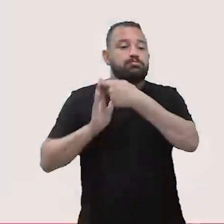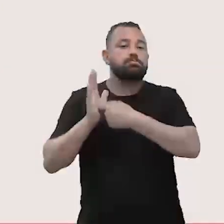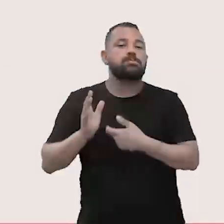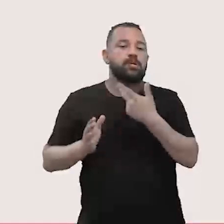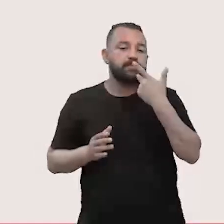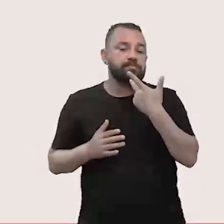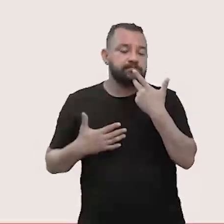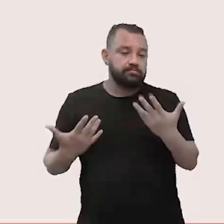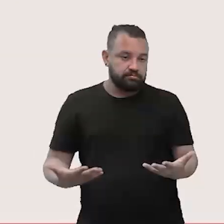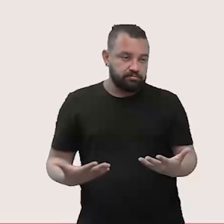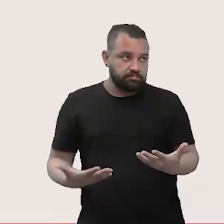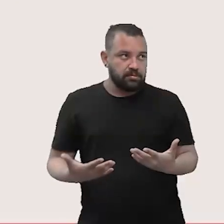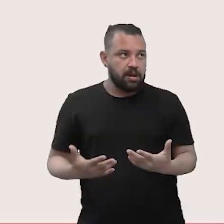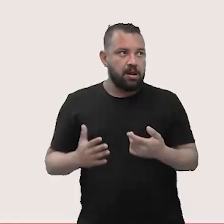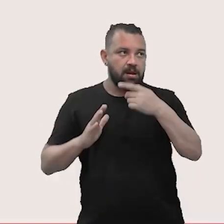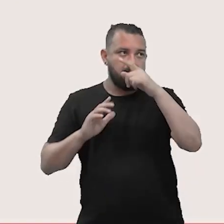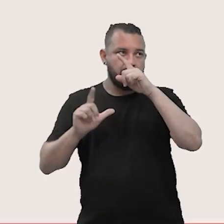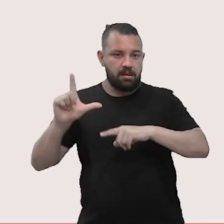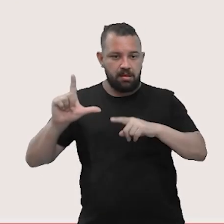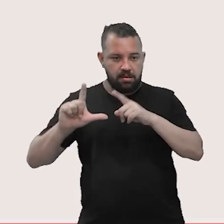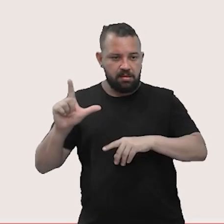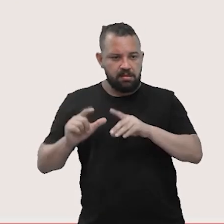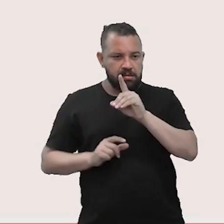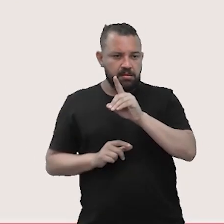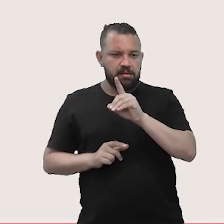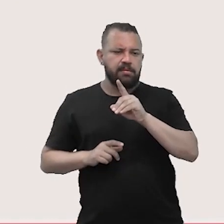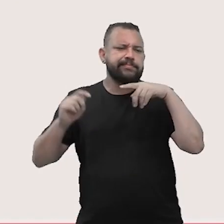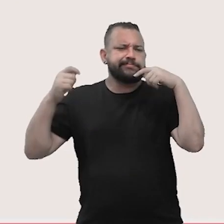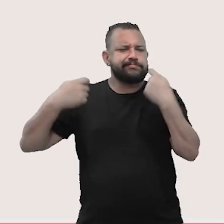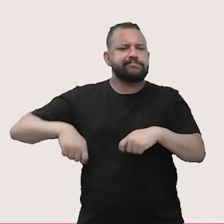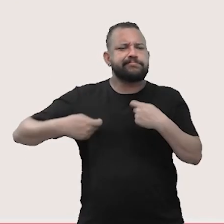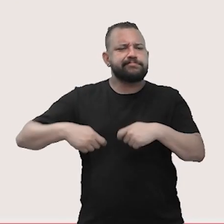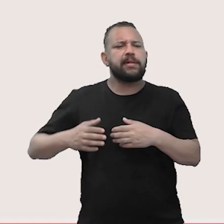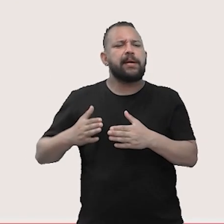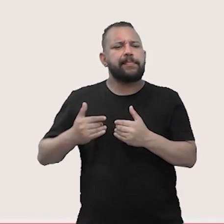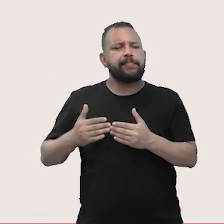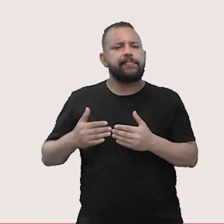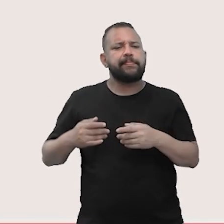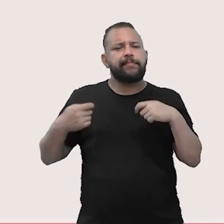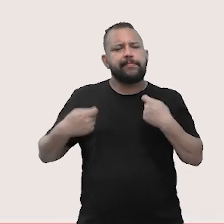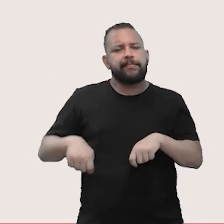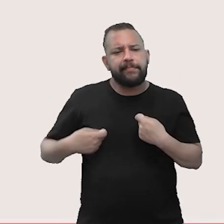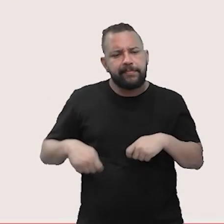Dá uma olhada na letra D. Necessidade de punição a motoristas